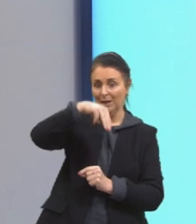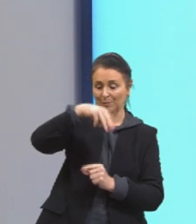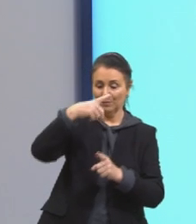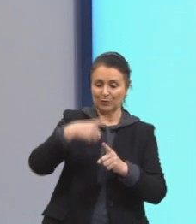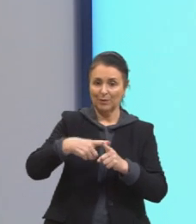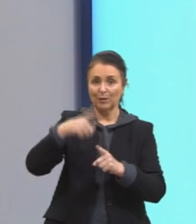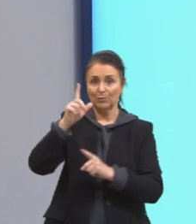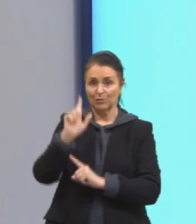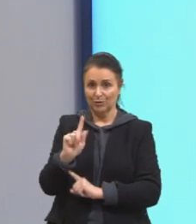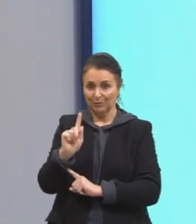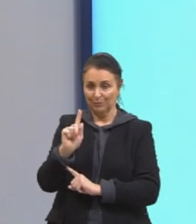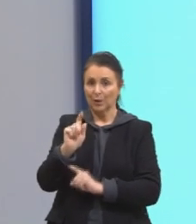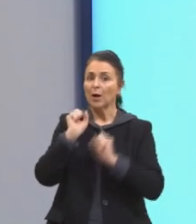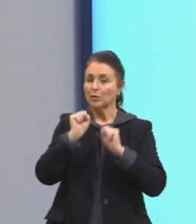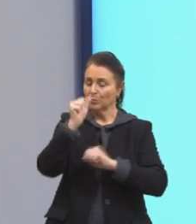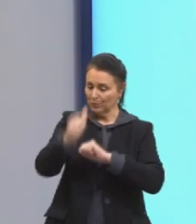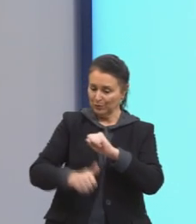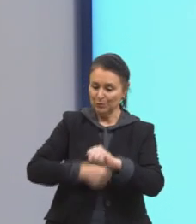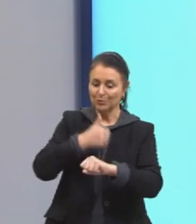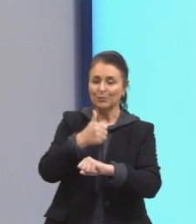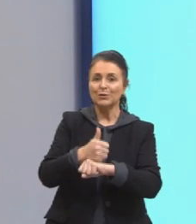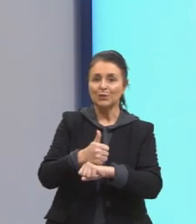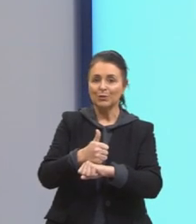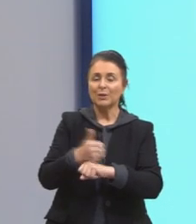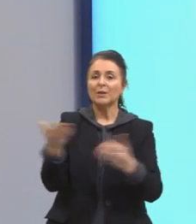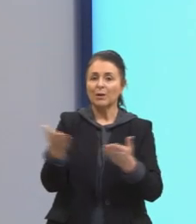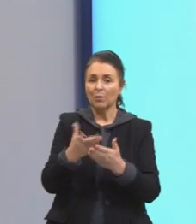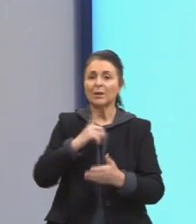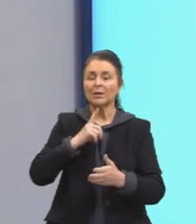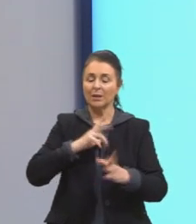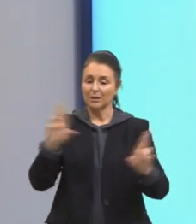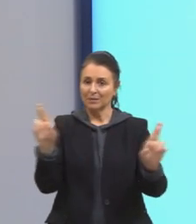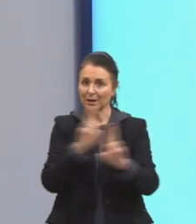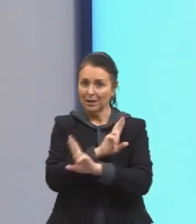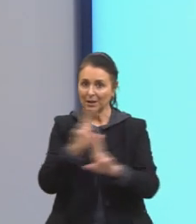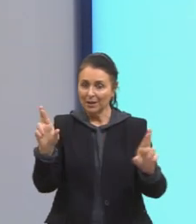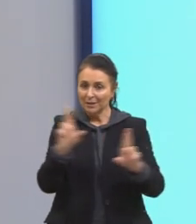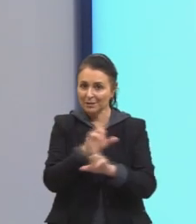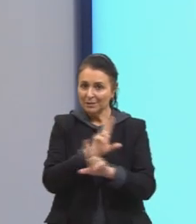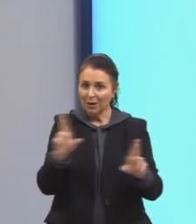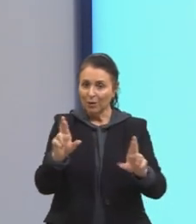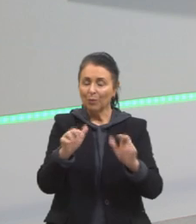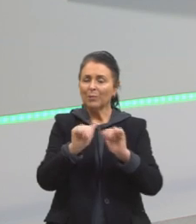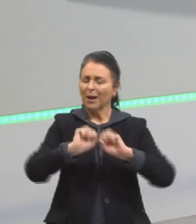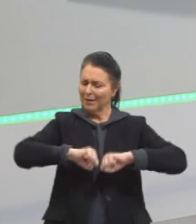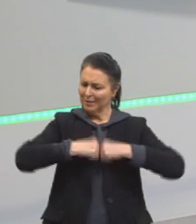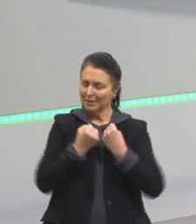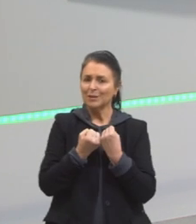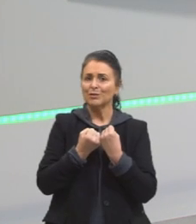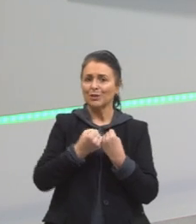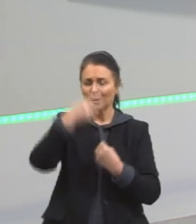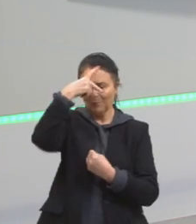pode né substituir E aí a gente vai ter essa relação para energia potencial gravitacional